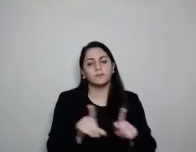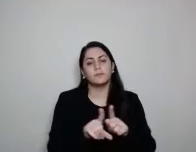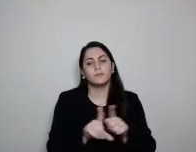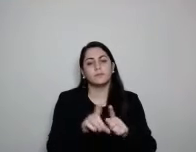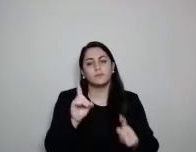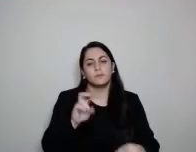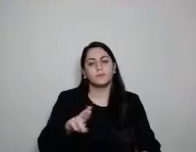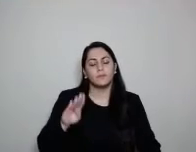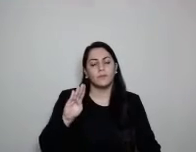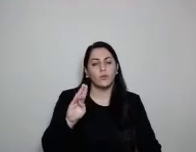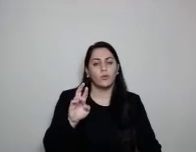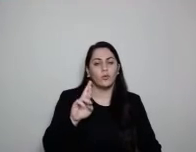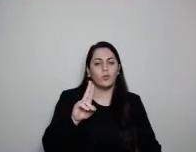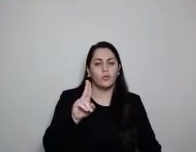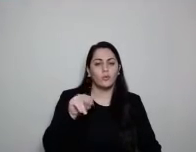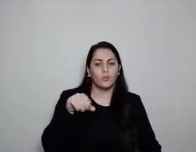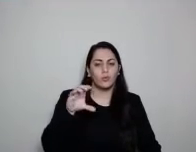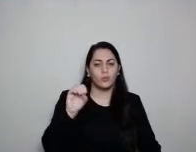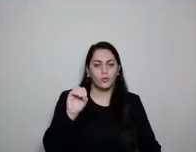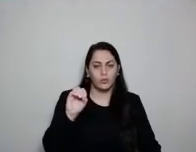Pacheco Cavalcante, está presente?